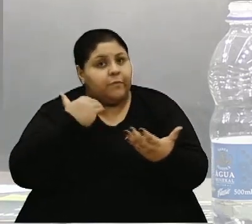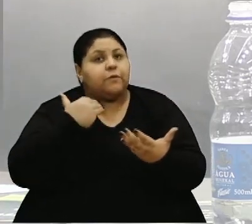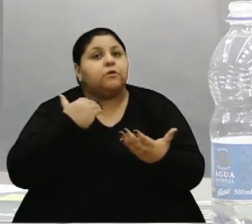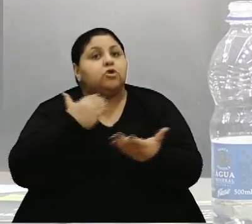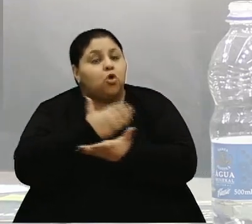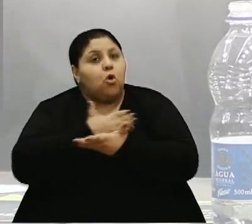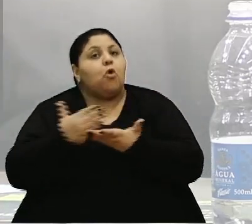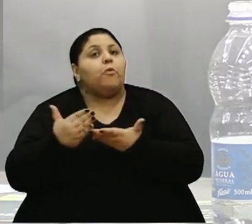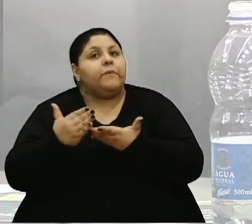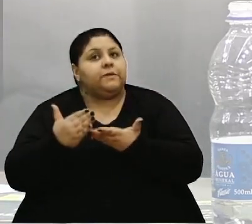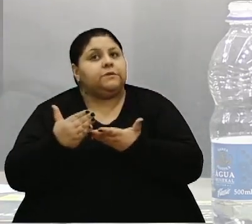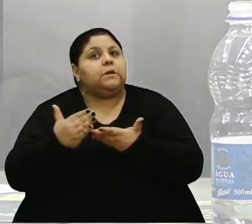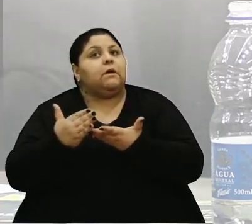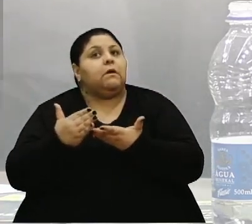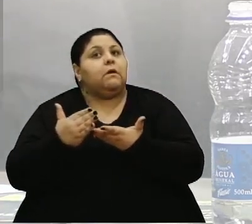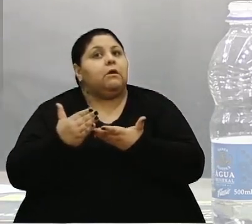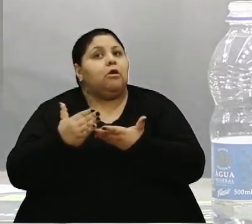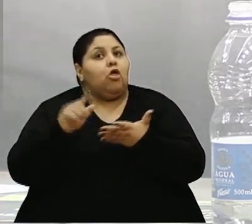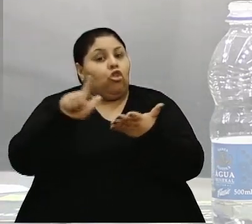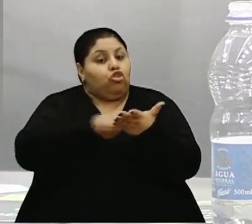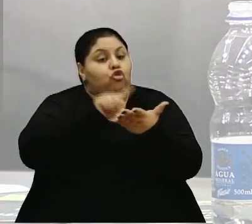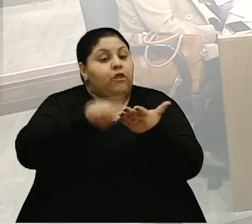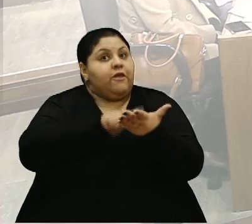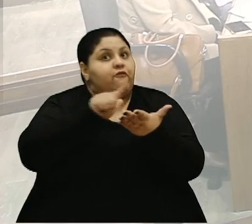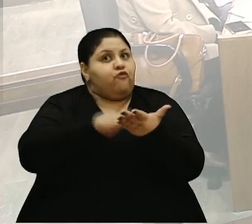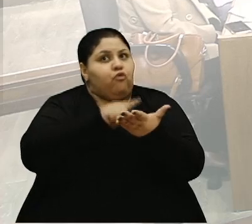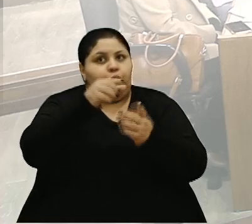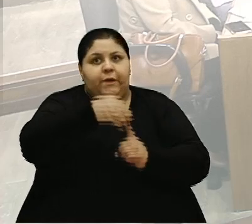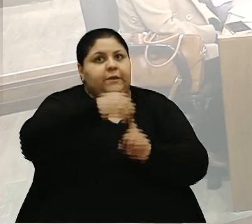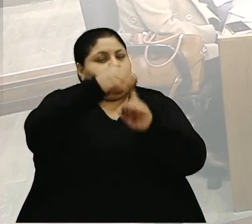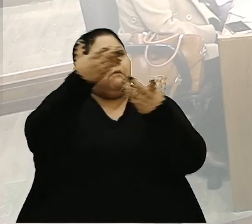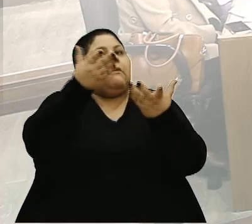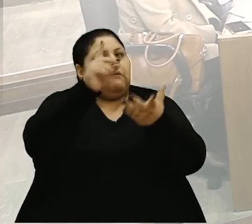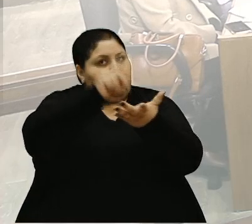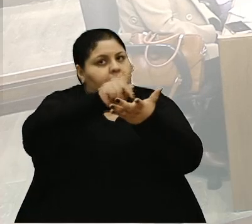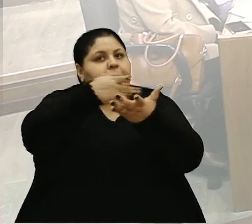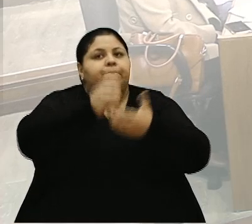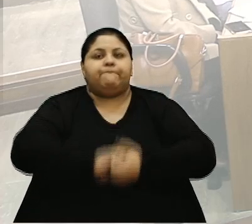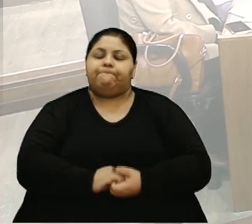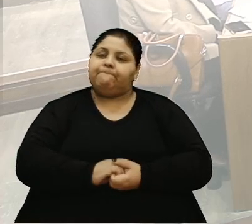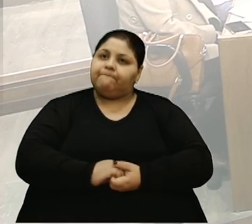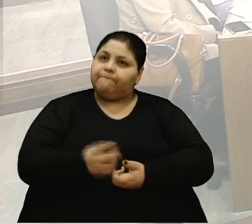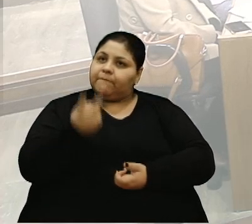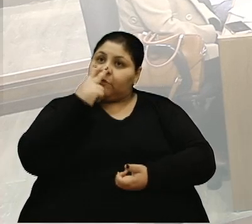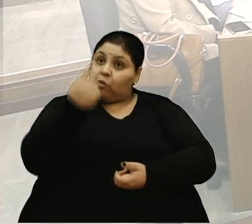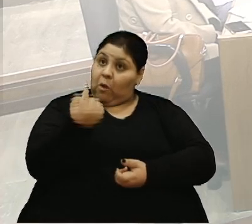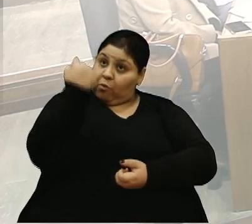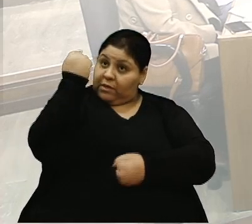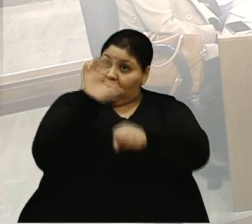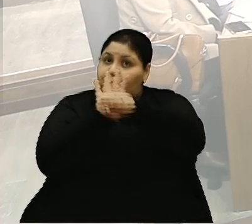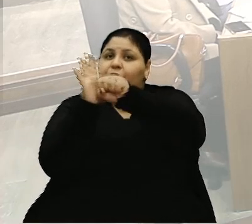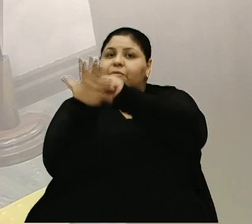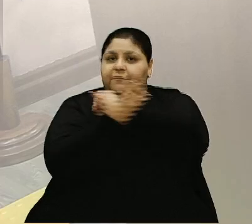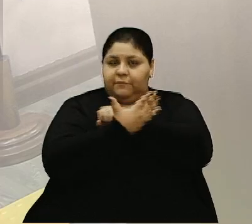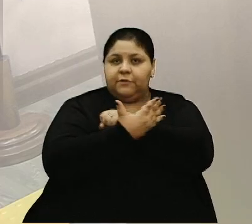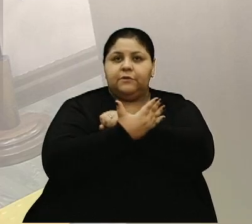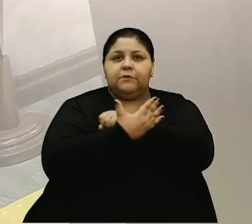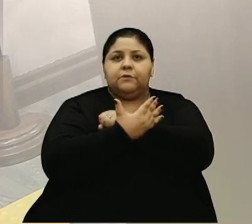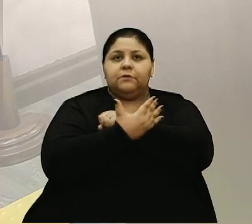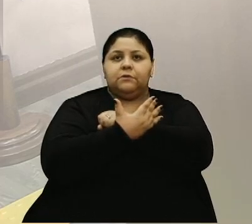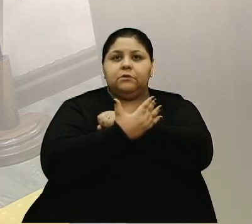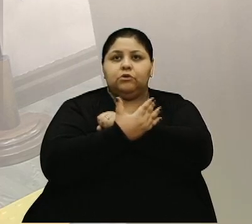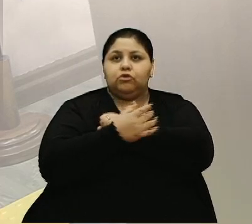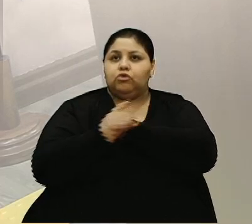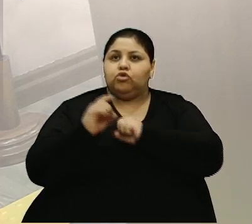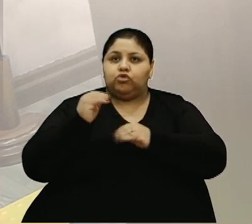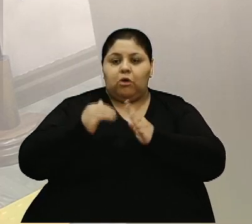Guinness Book de tantas pessoas que vão morrer. Obrigado. Exatamente. Vamos se tornar igual à época do Covid. Cada dia aumentando cada vez mais